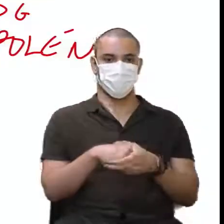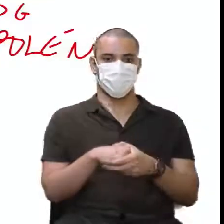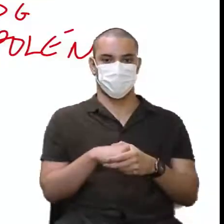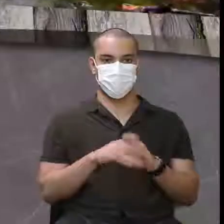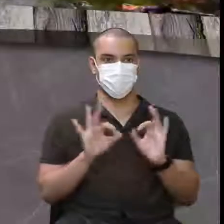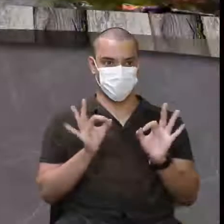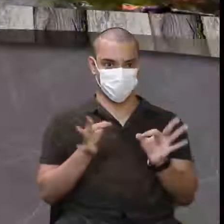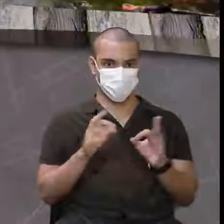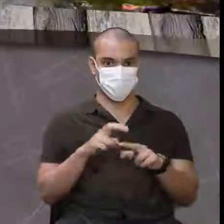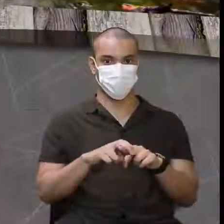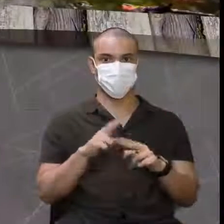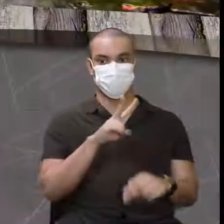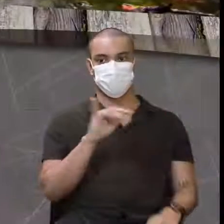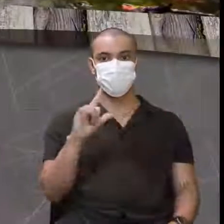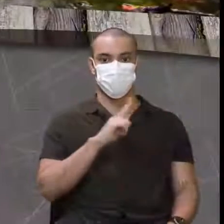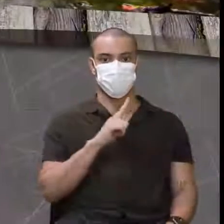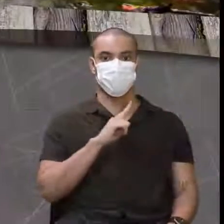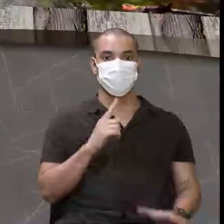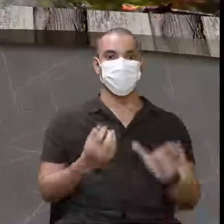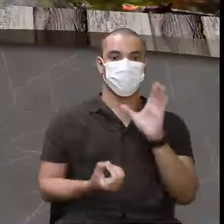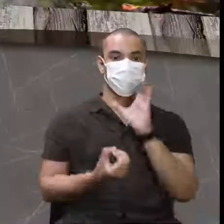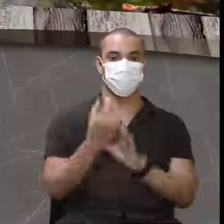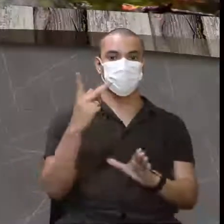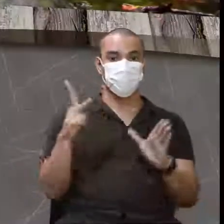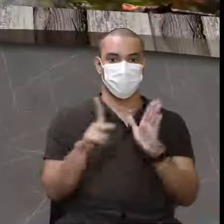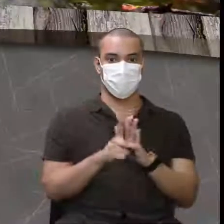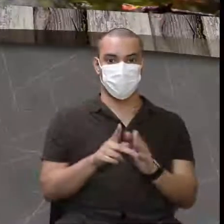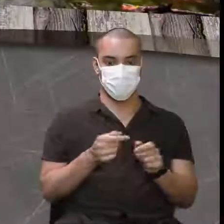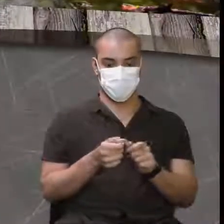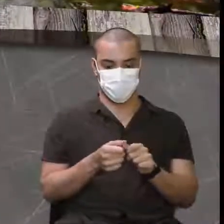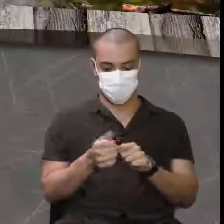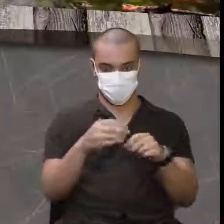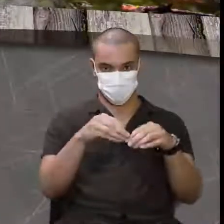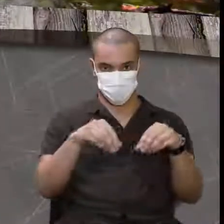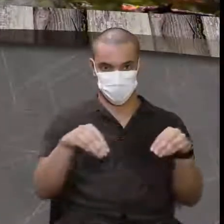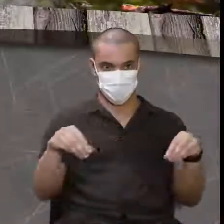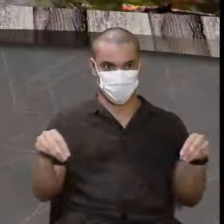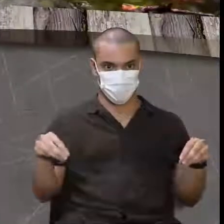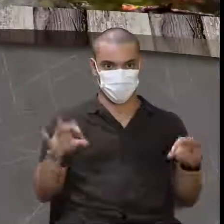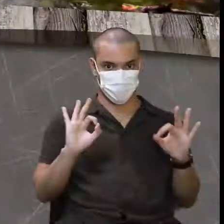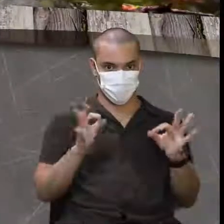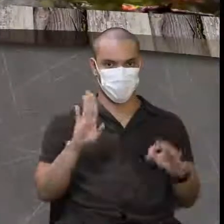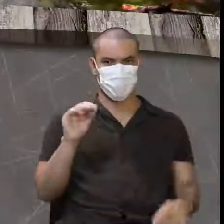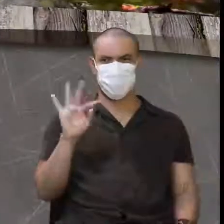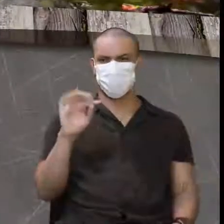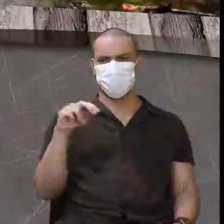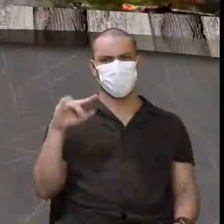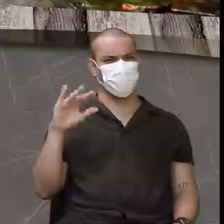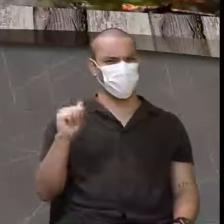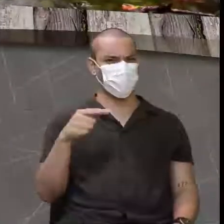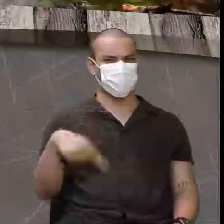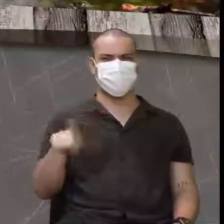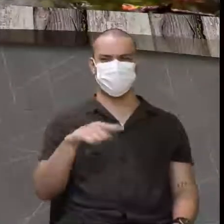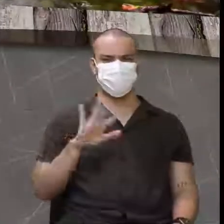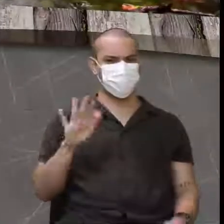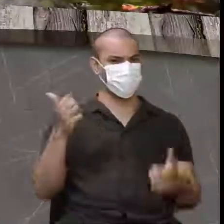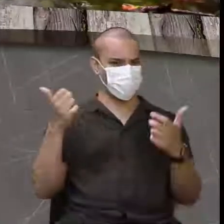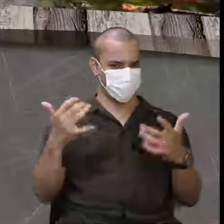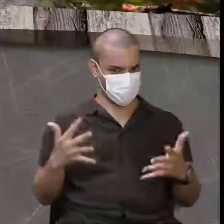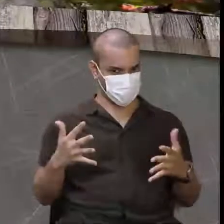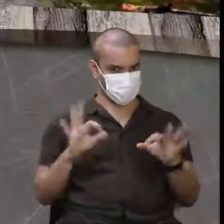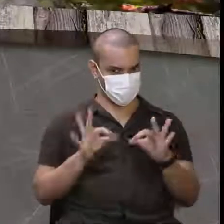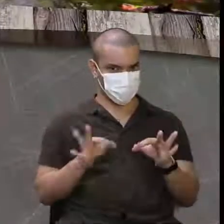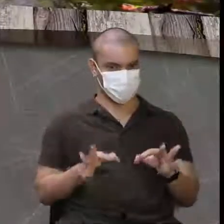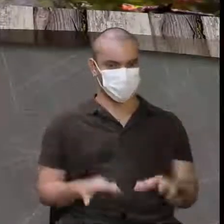desses ovários. E aí você vai ter a formação das sementes. Aula de botânica aqui para vocês, tá bom? É isso